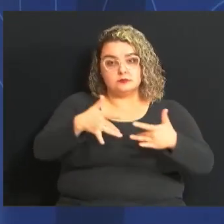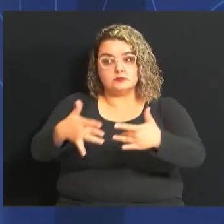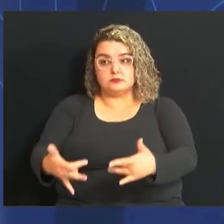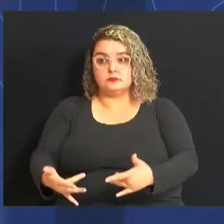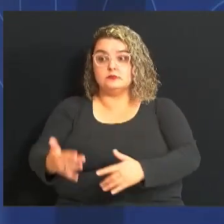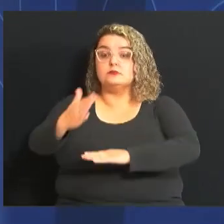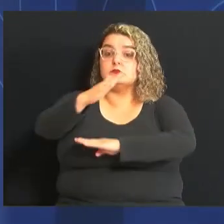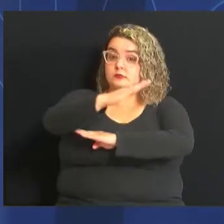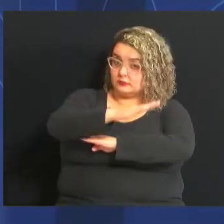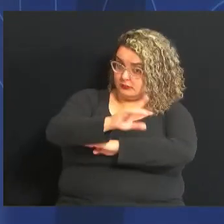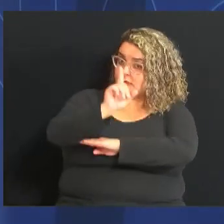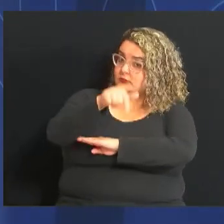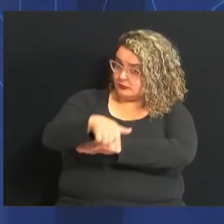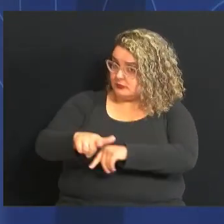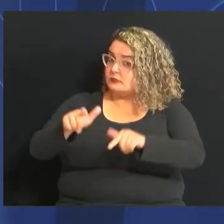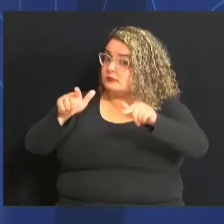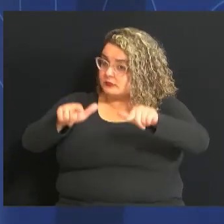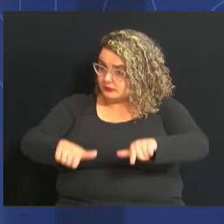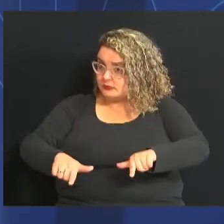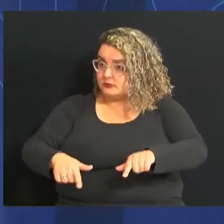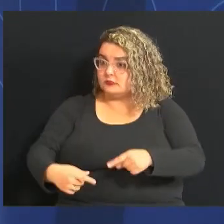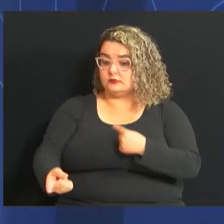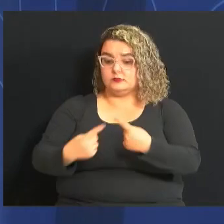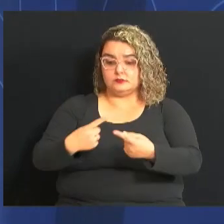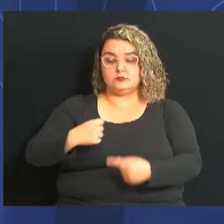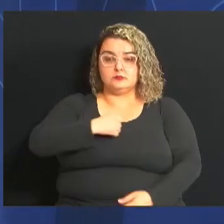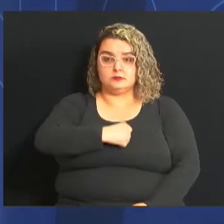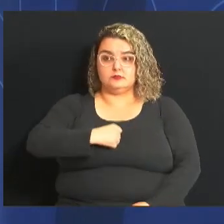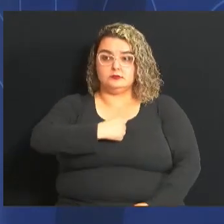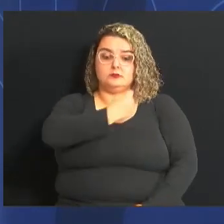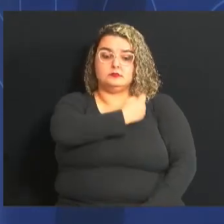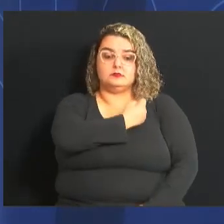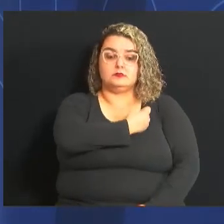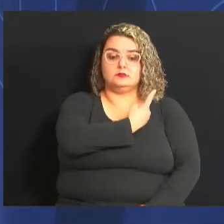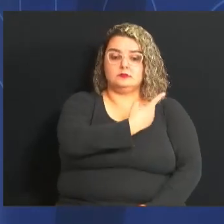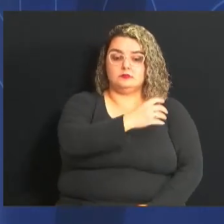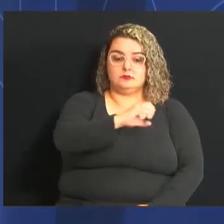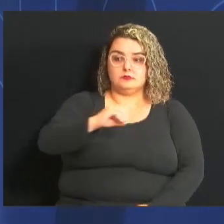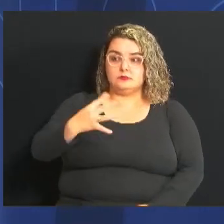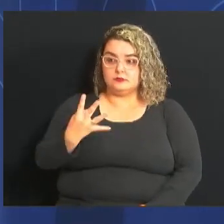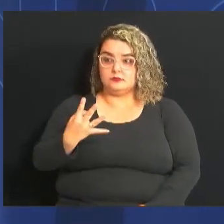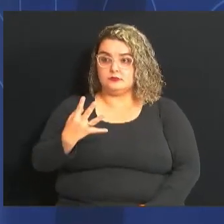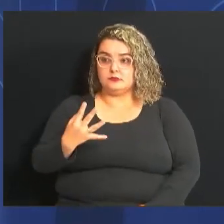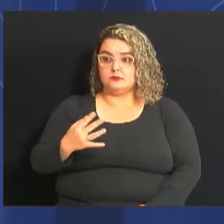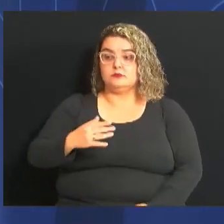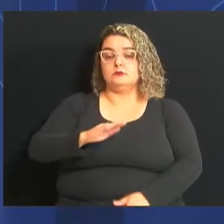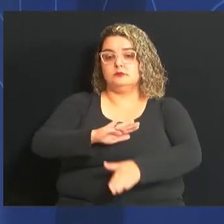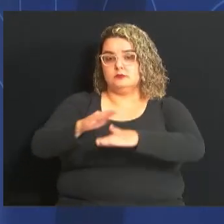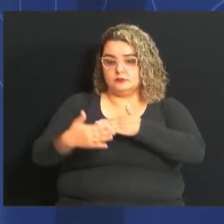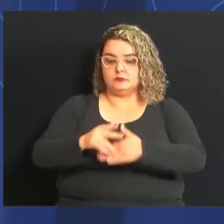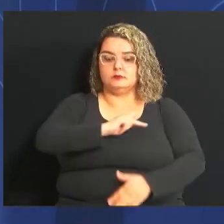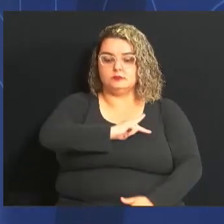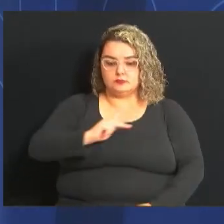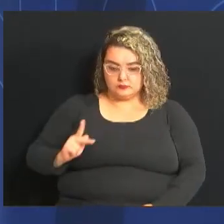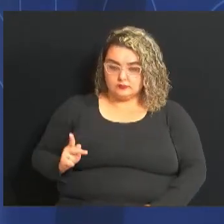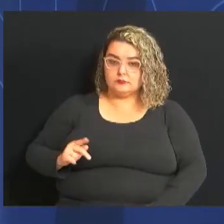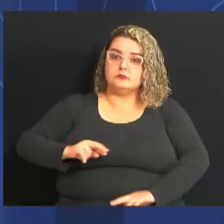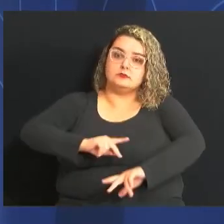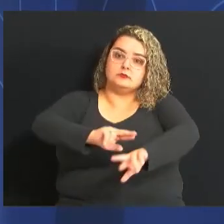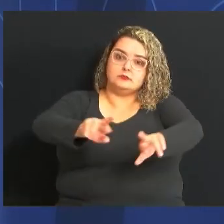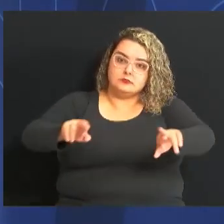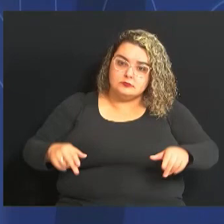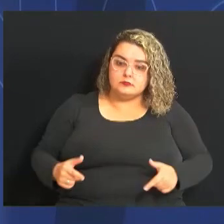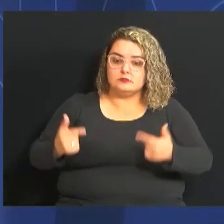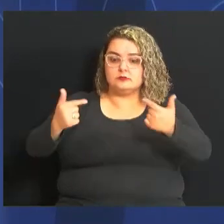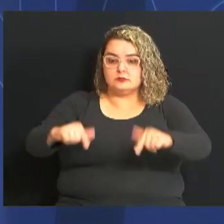de arrecadação aqui na Avenida da Saudade, número 1004, bairro Ponte Preta. Tem muitos outros locais, então você que está